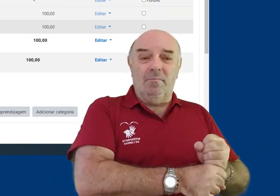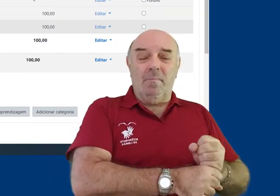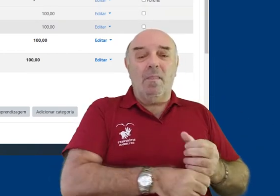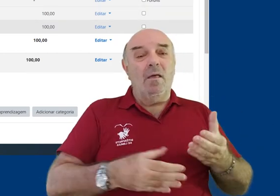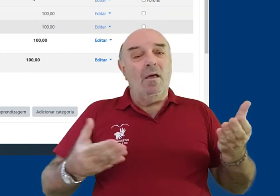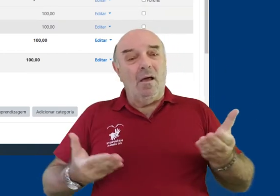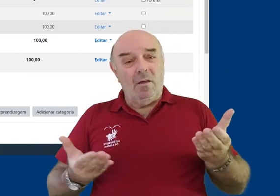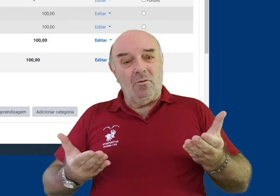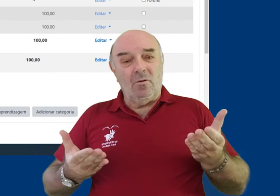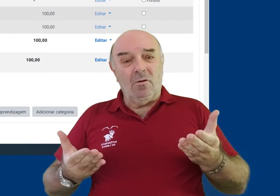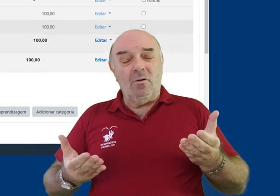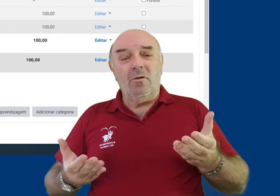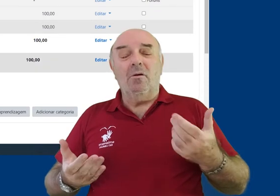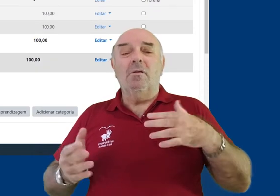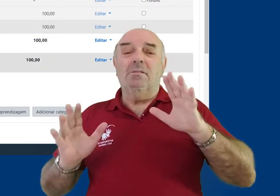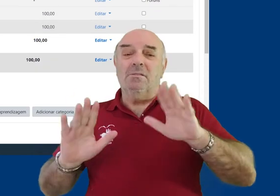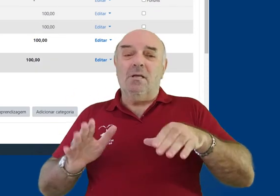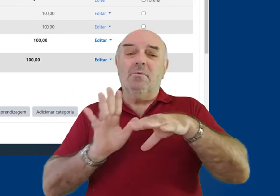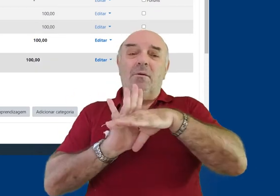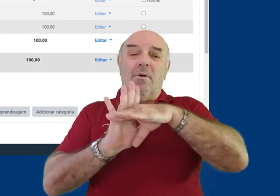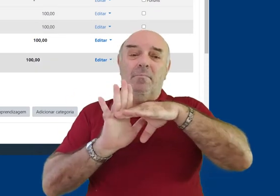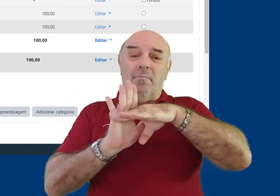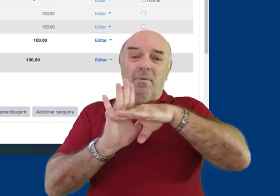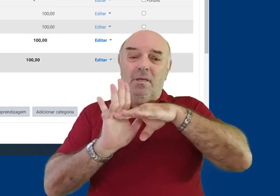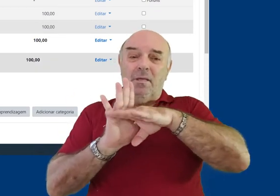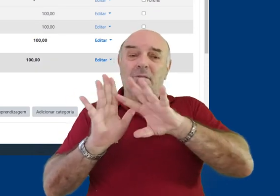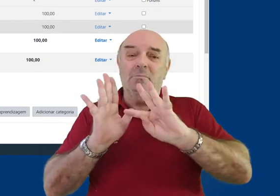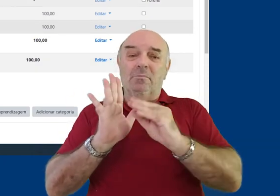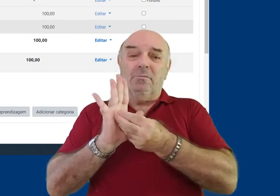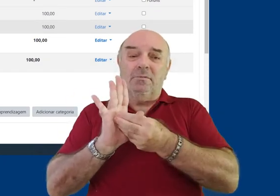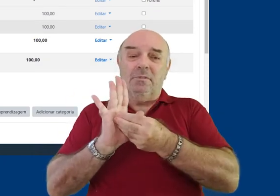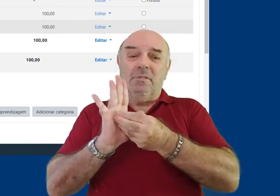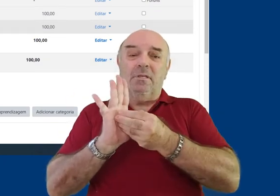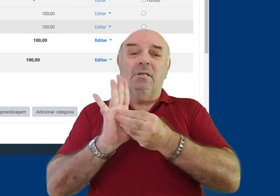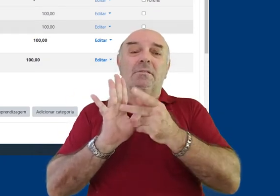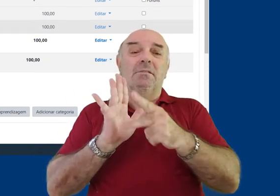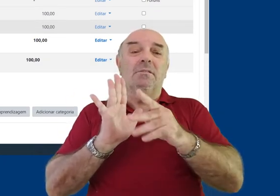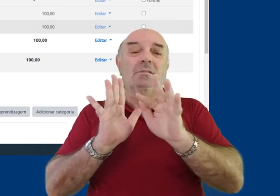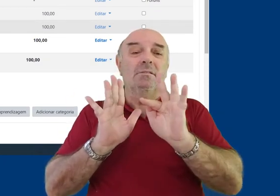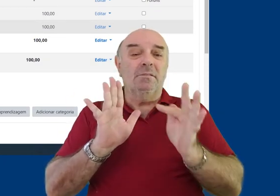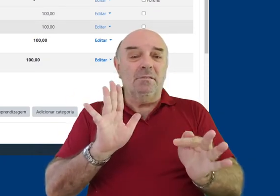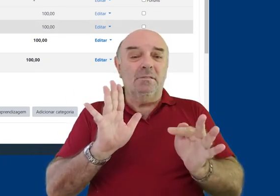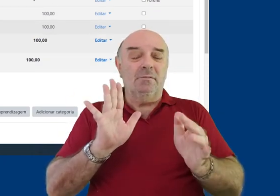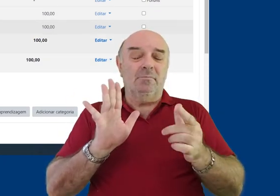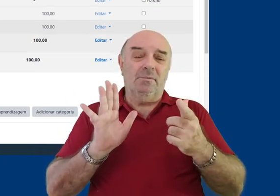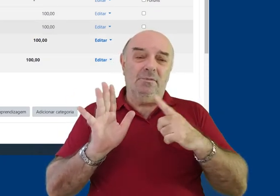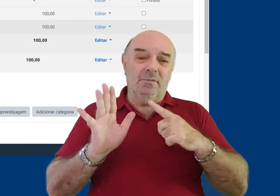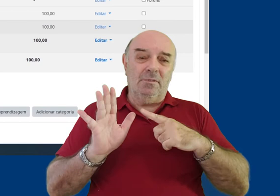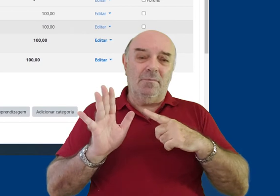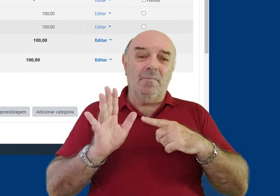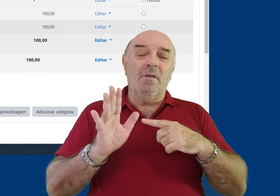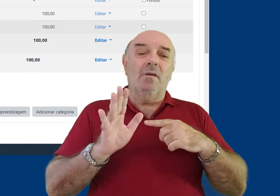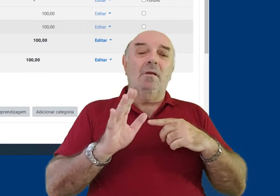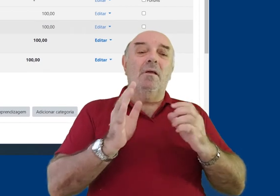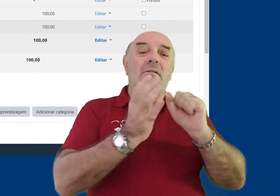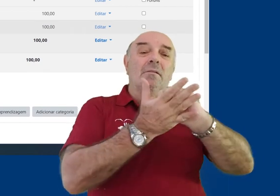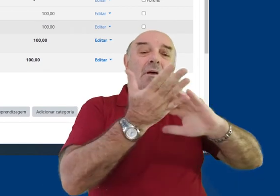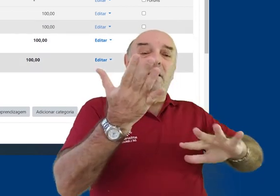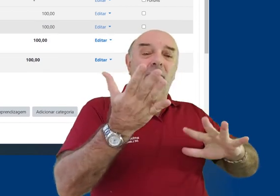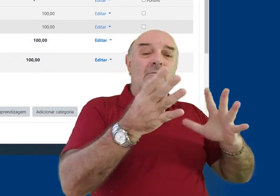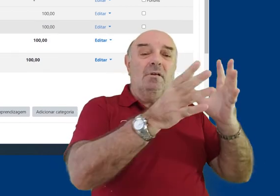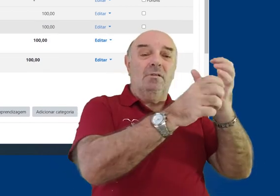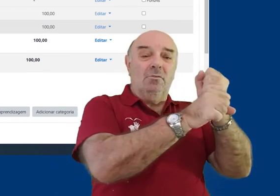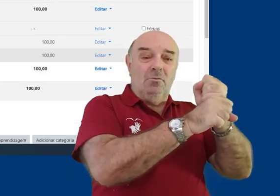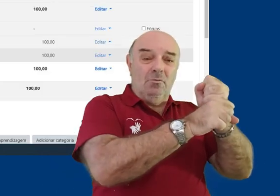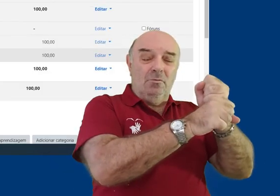de aprendizado do professor agora será uma média ponderada simples entre tarefas total e fóruns